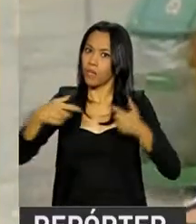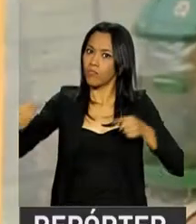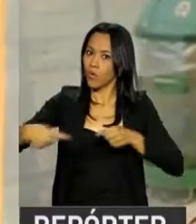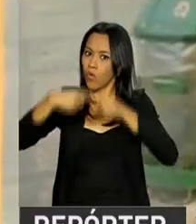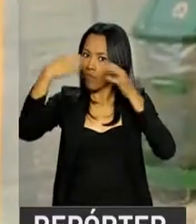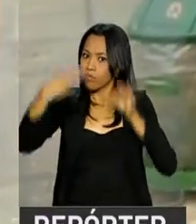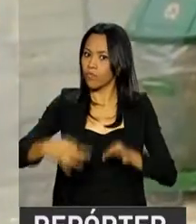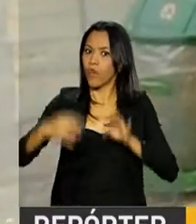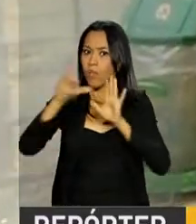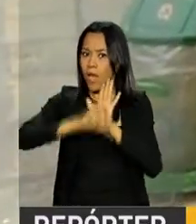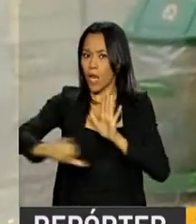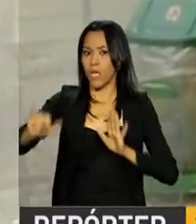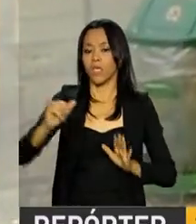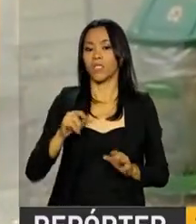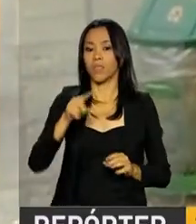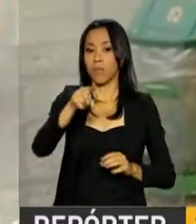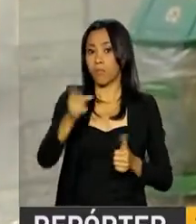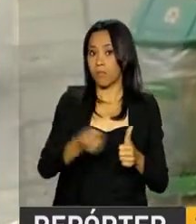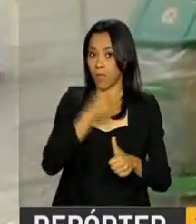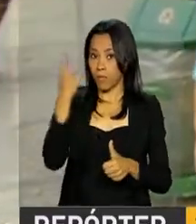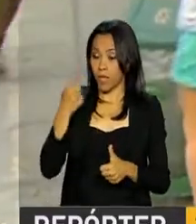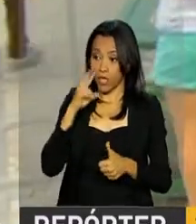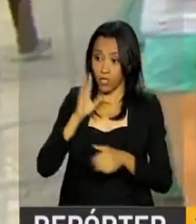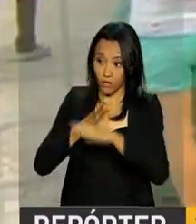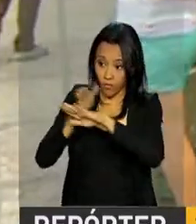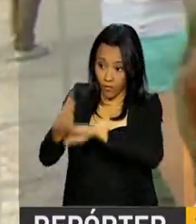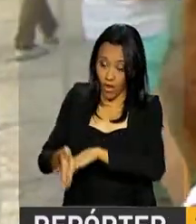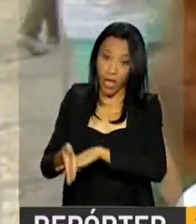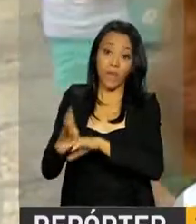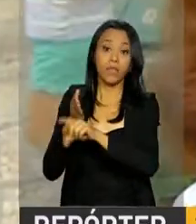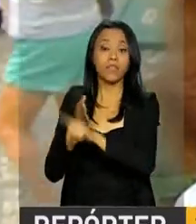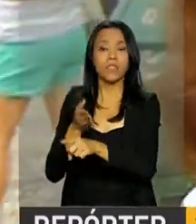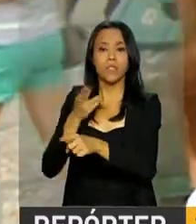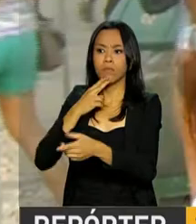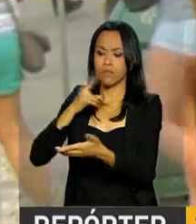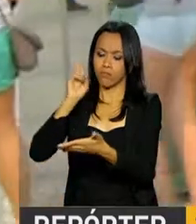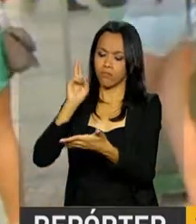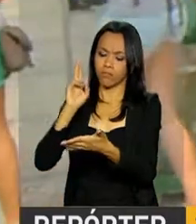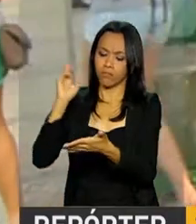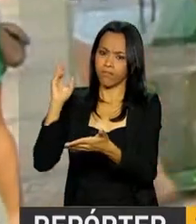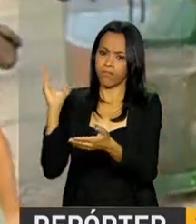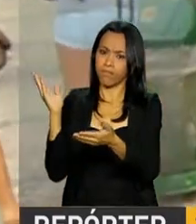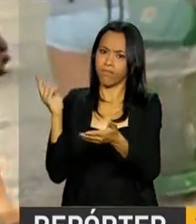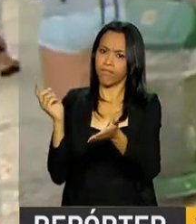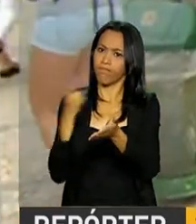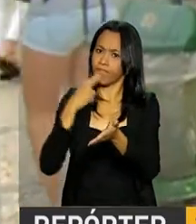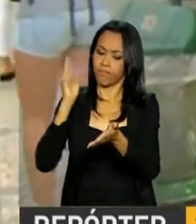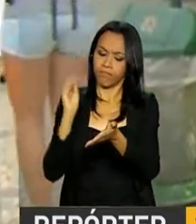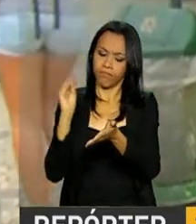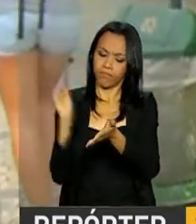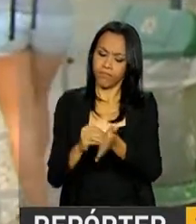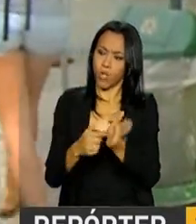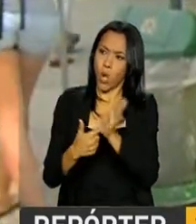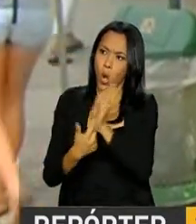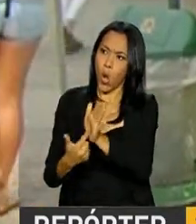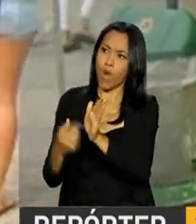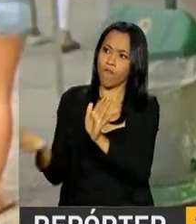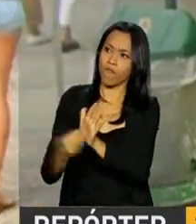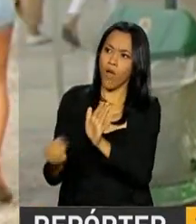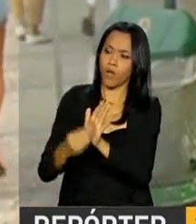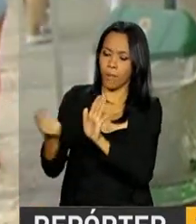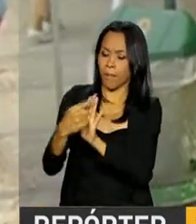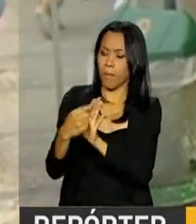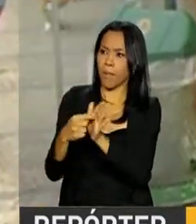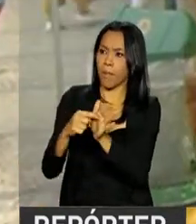A gente vai notificar esses prestadores e, se houver algum caso de guia